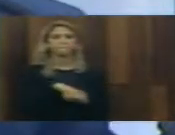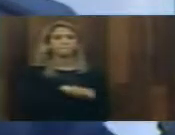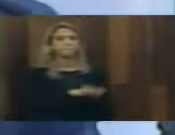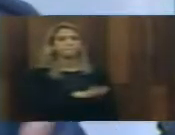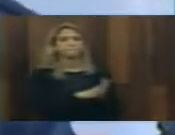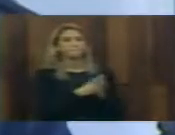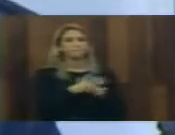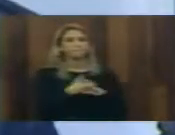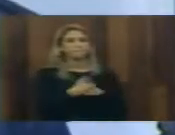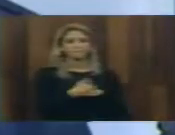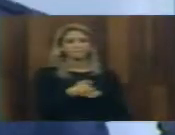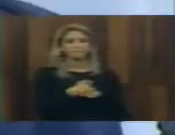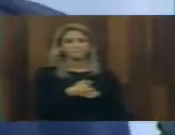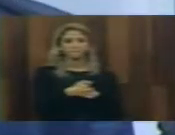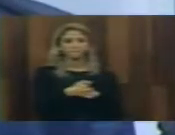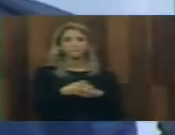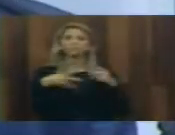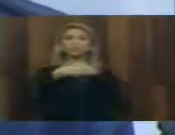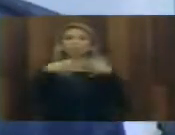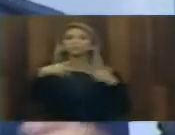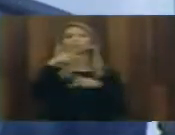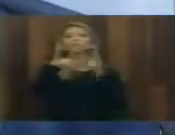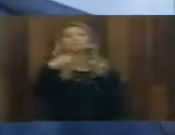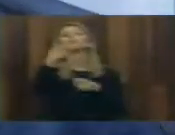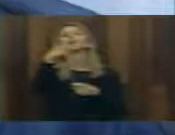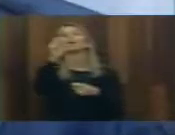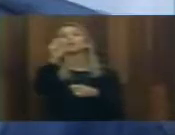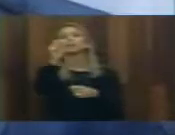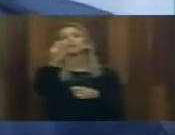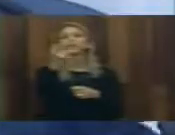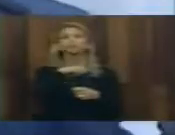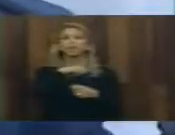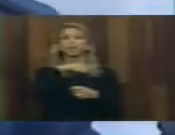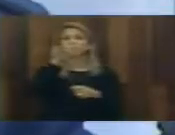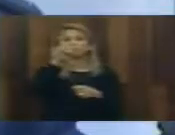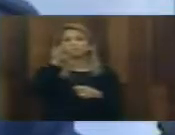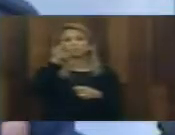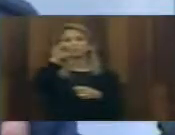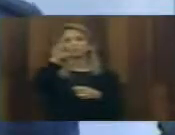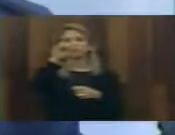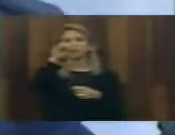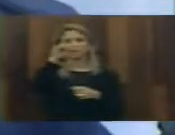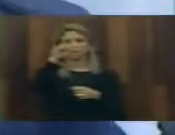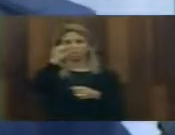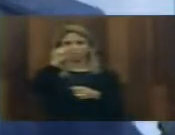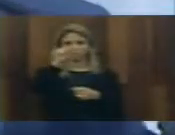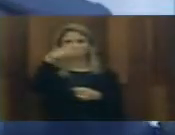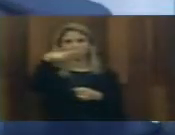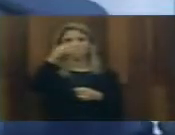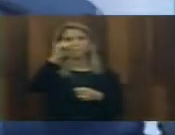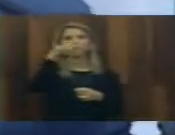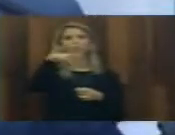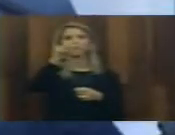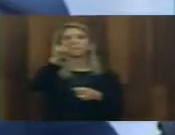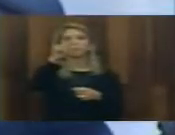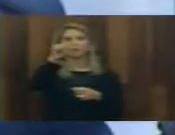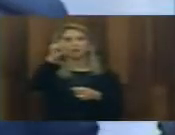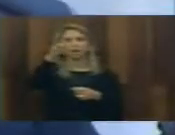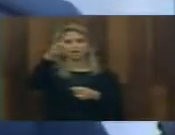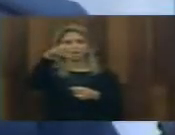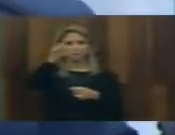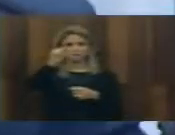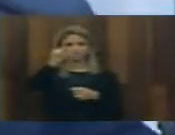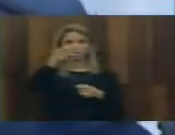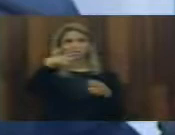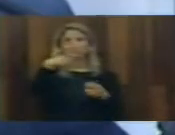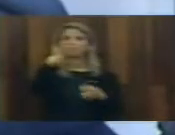mais populares, portanto, do povo que existe, são os ditados populares. E eu quero trazer nessa fala de hoje